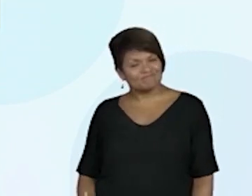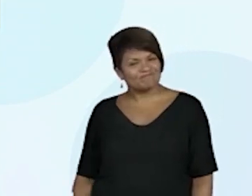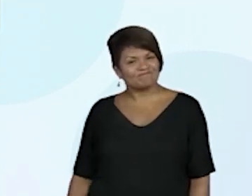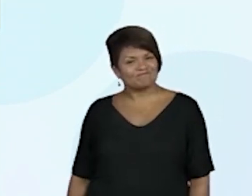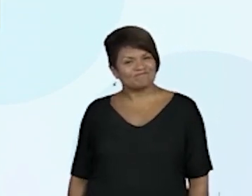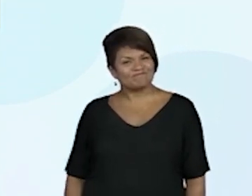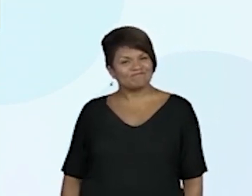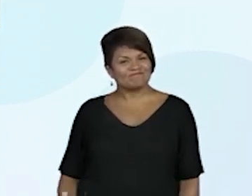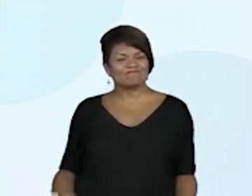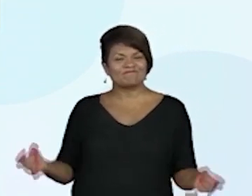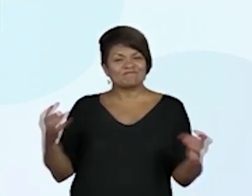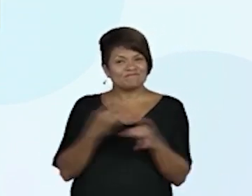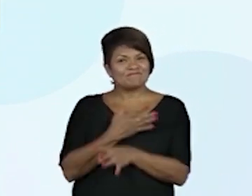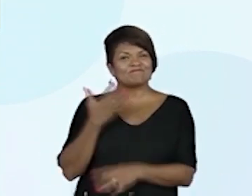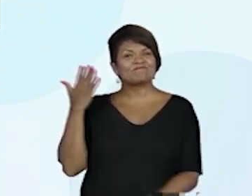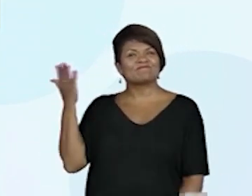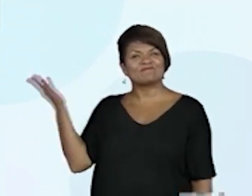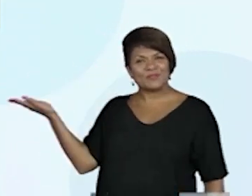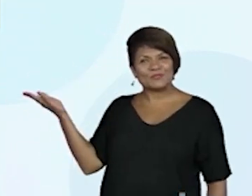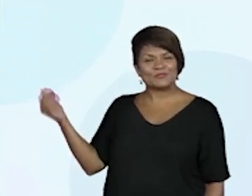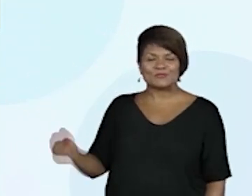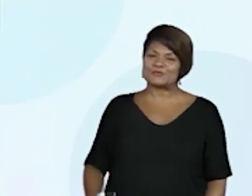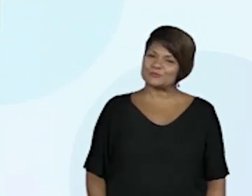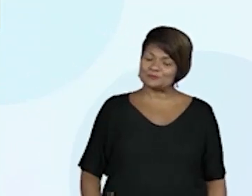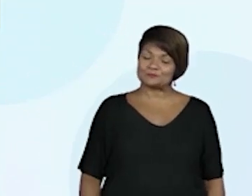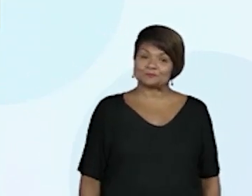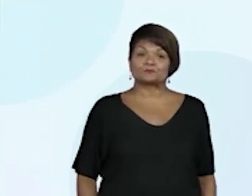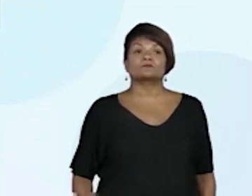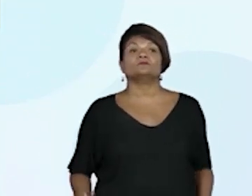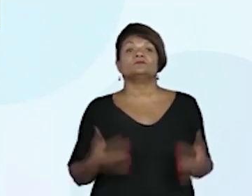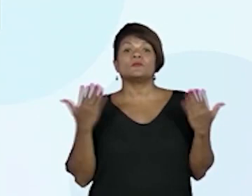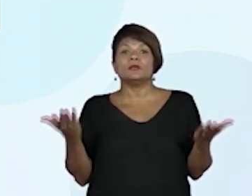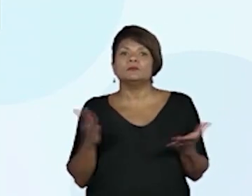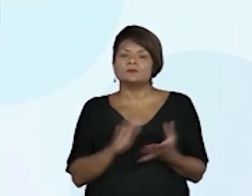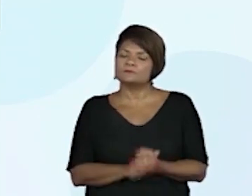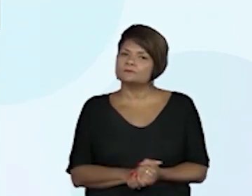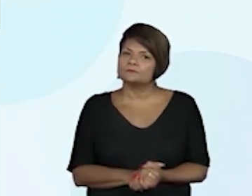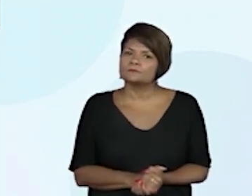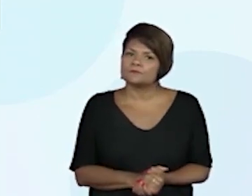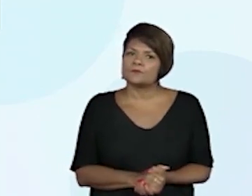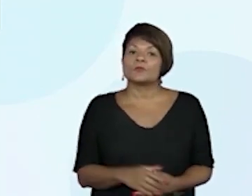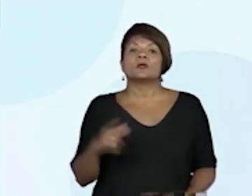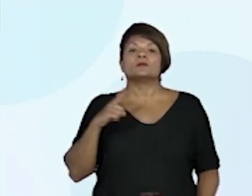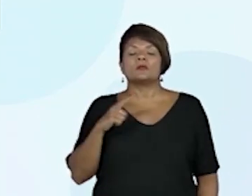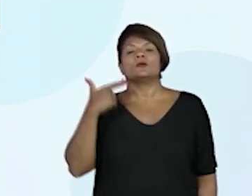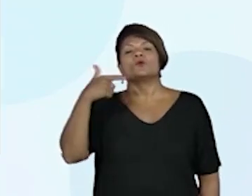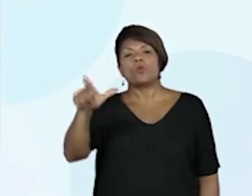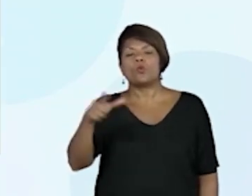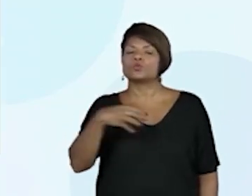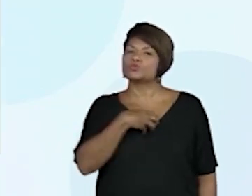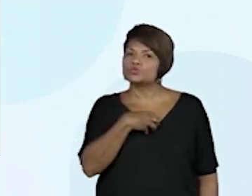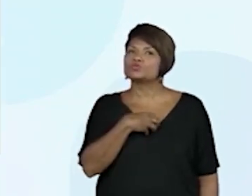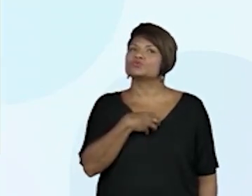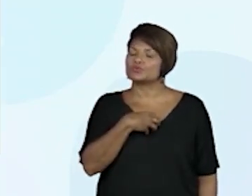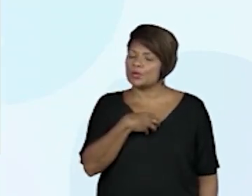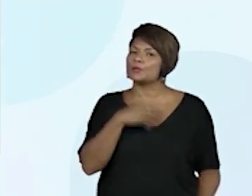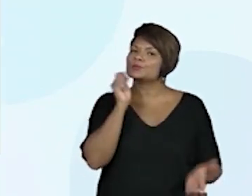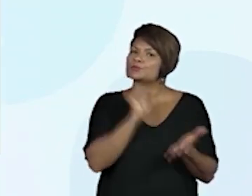72. 72, não é? E aí, tem outro jeito